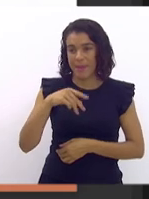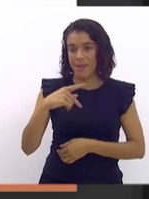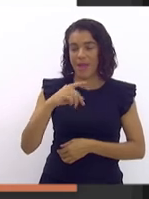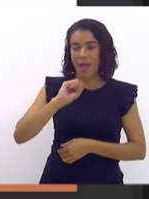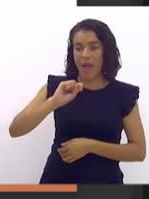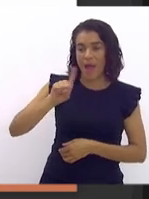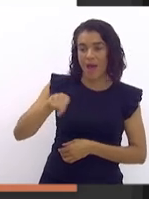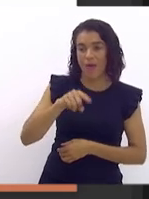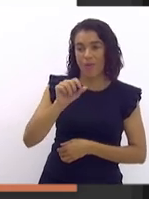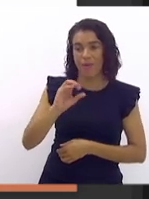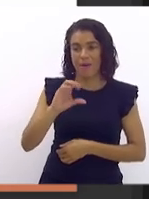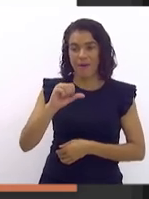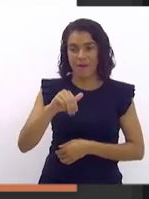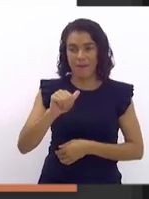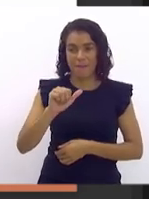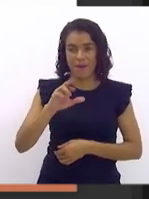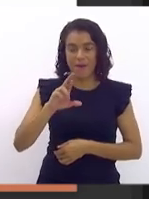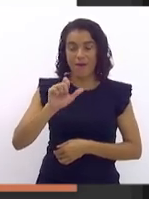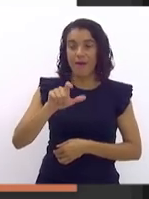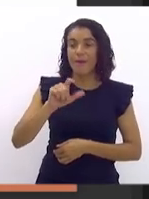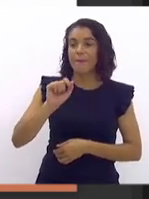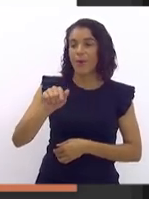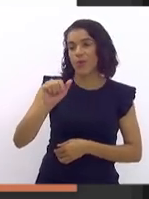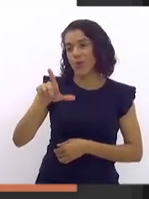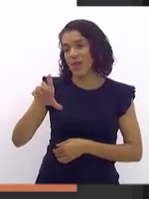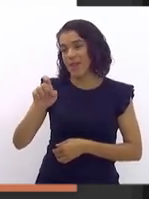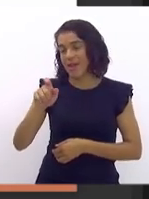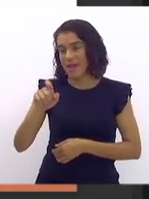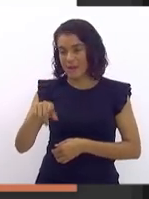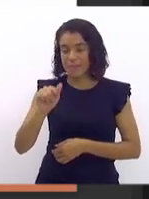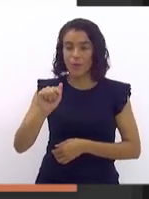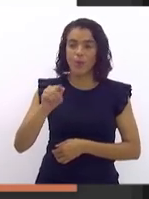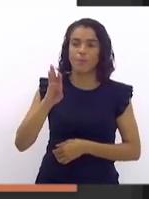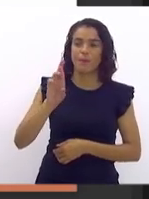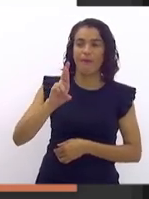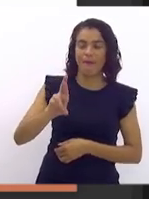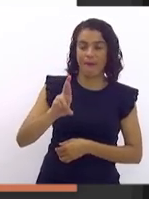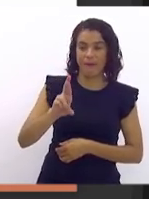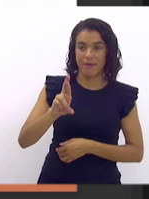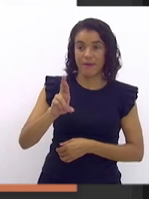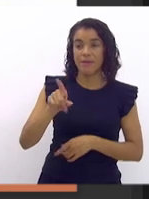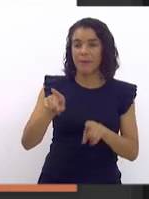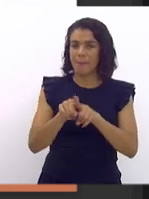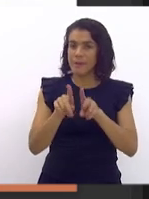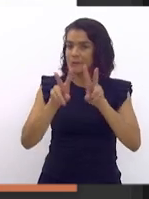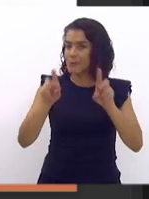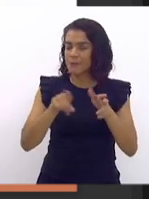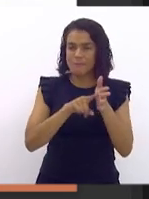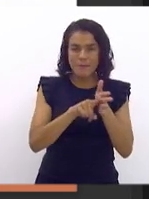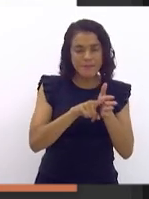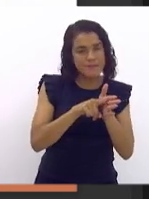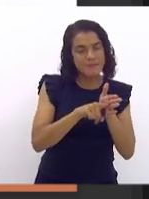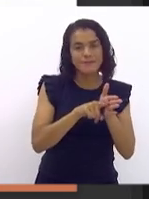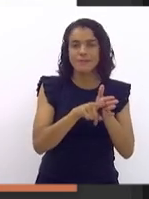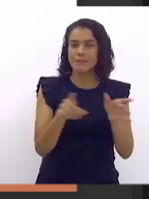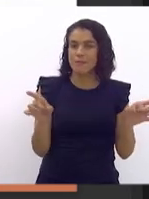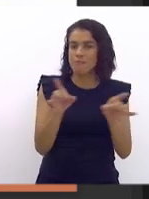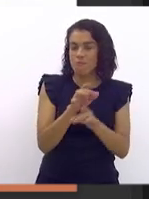secmulher.onmp@câmara.leg.br. Dúvidas sobre as pesquisas já realizadas, informações sobre as pesquisas que ainda estão em andamento, ou